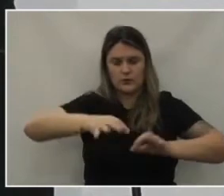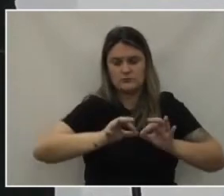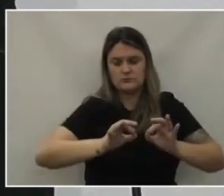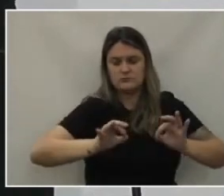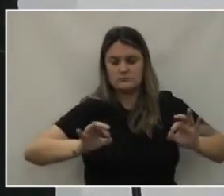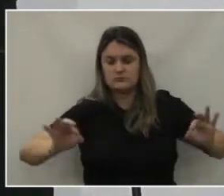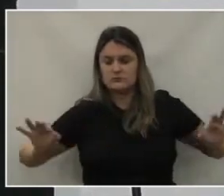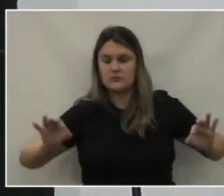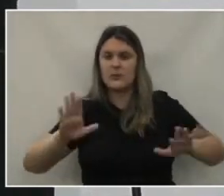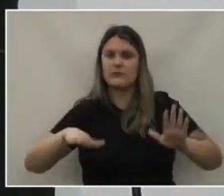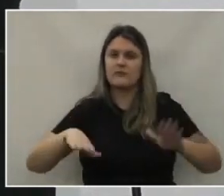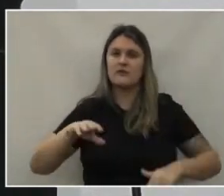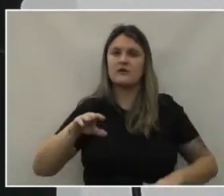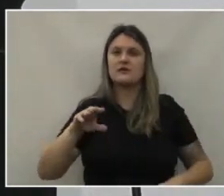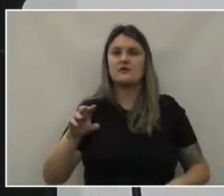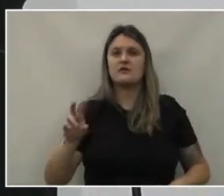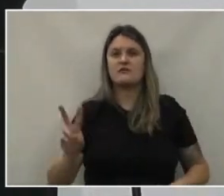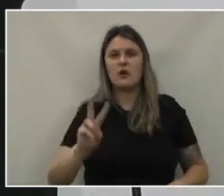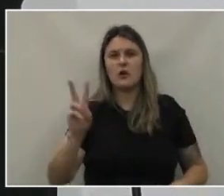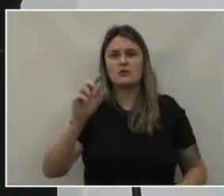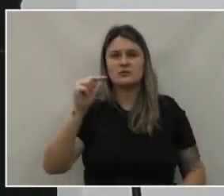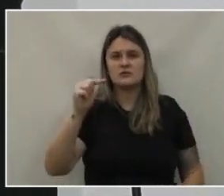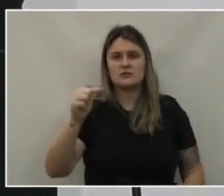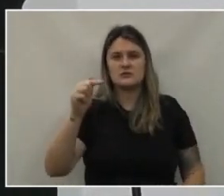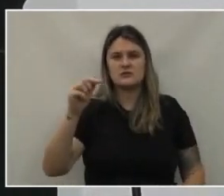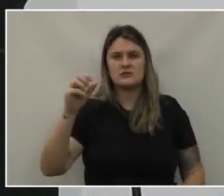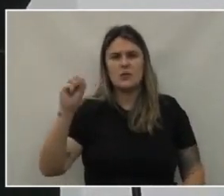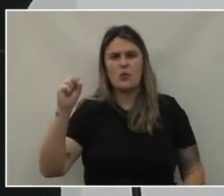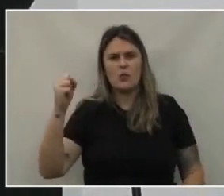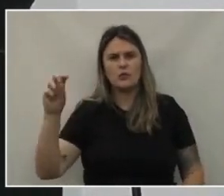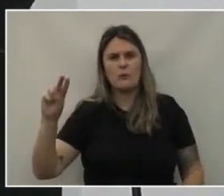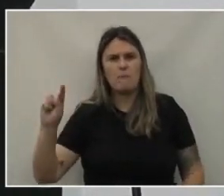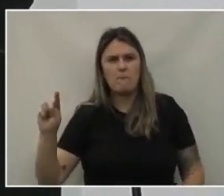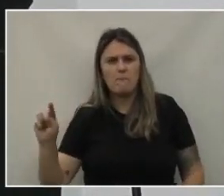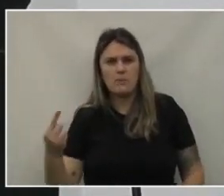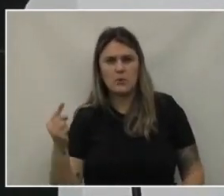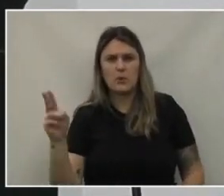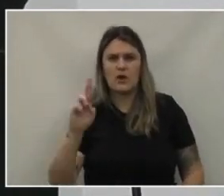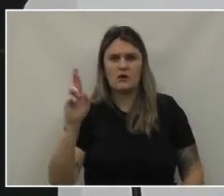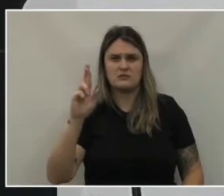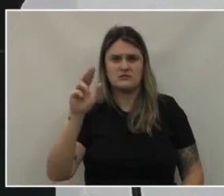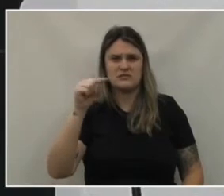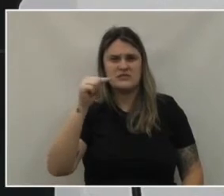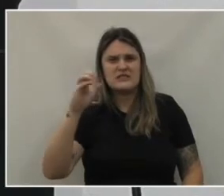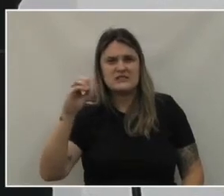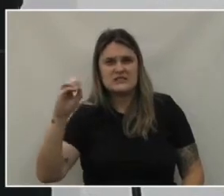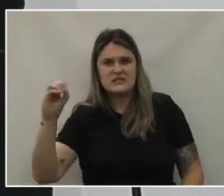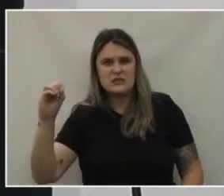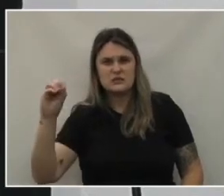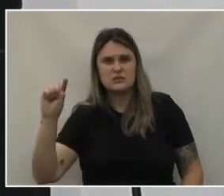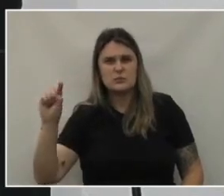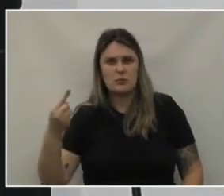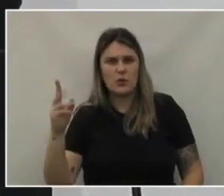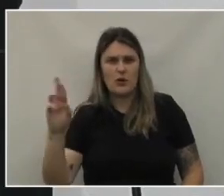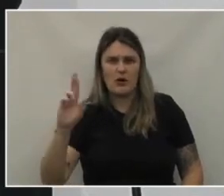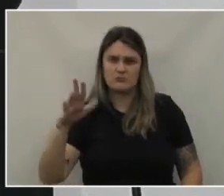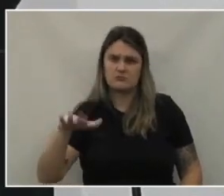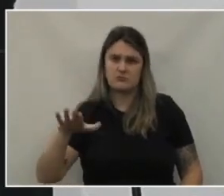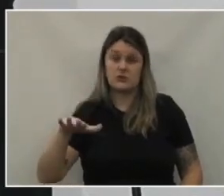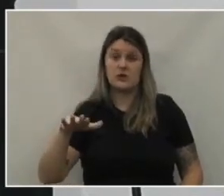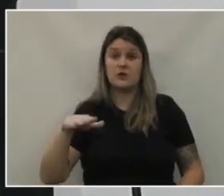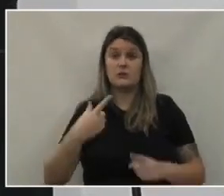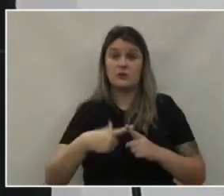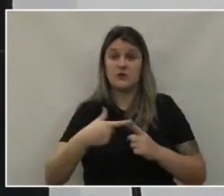R$ 768 mil. O valor desta via ali, que era antigamente a